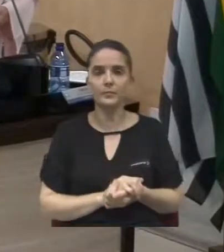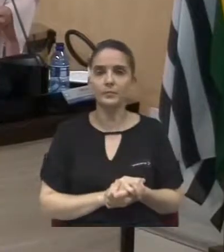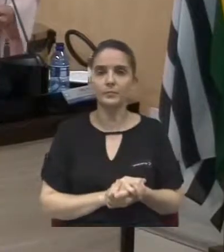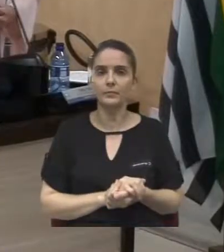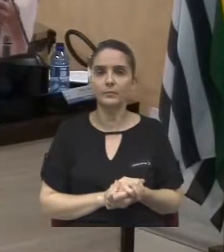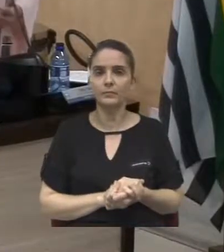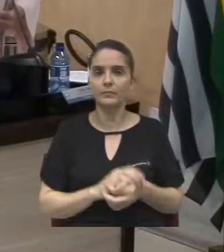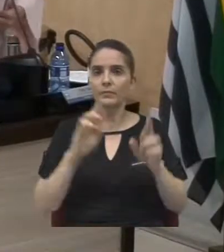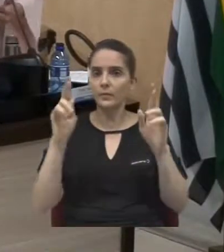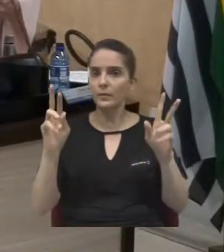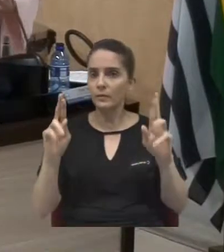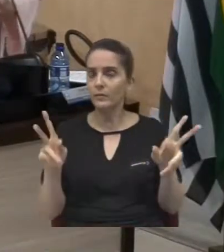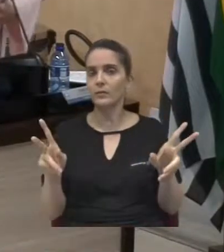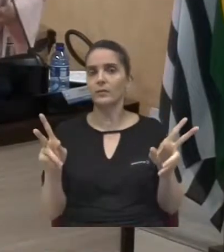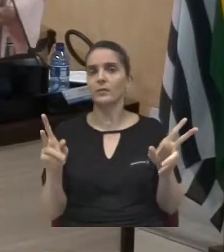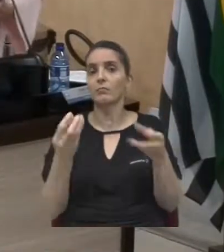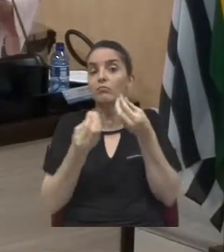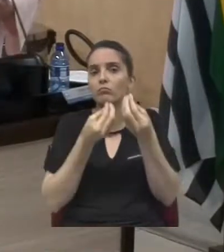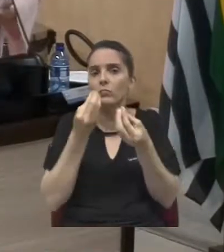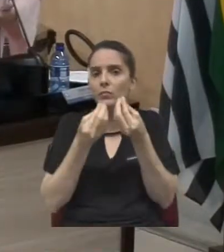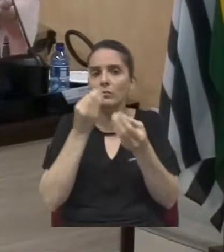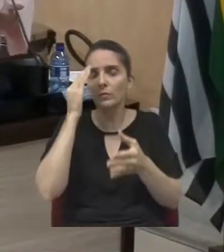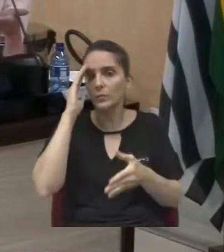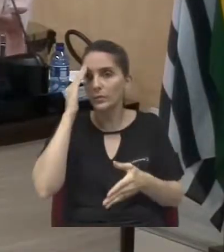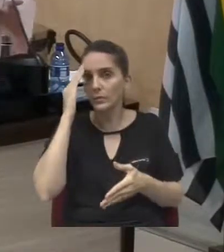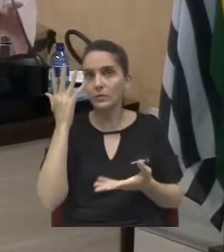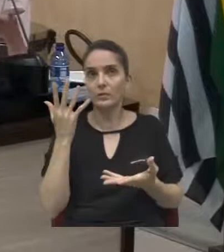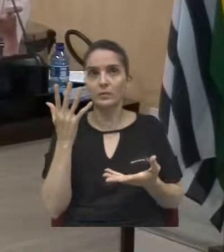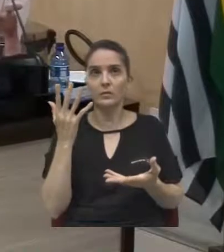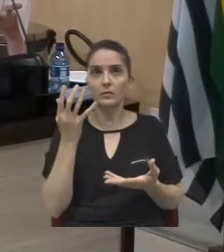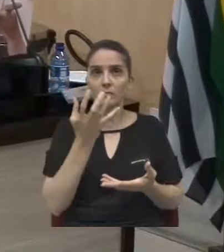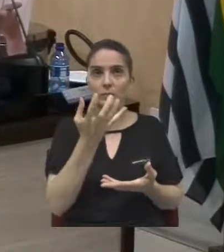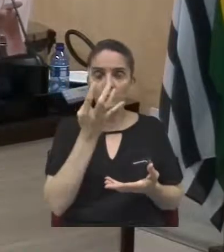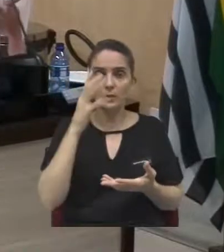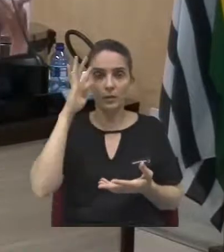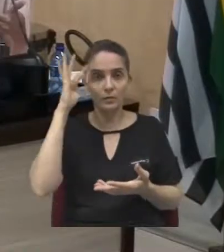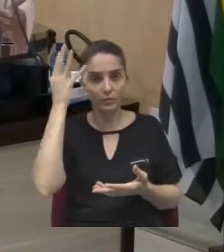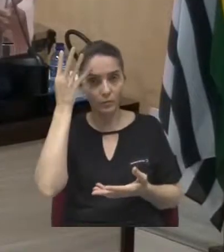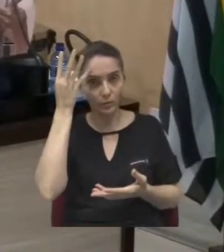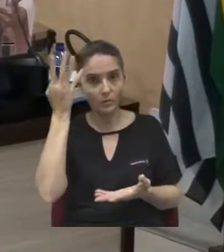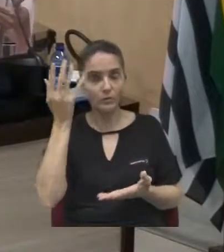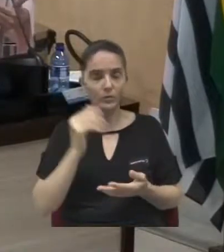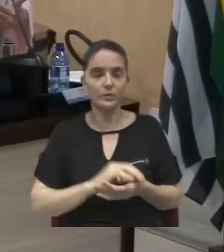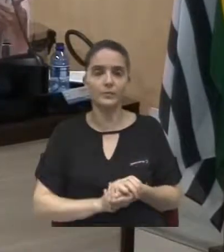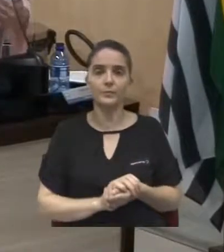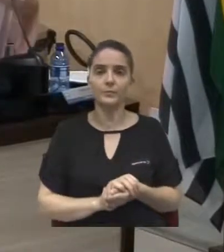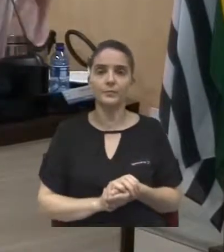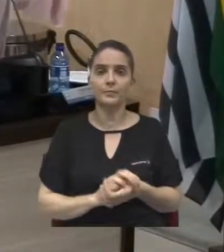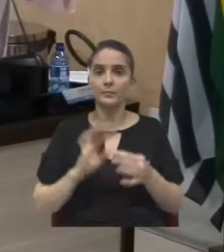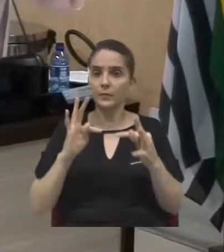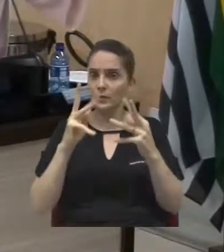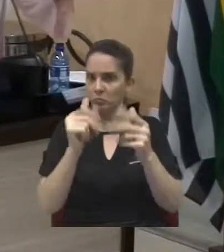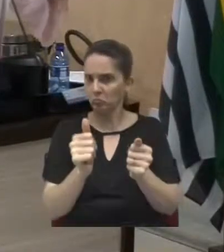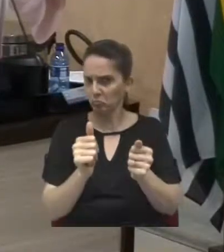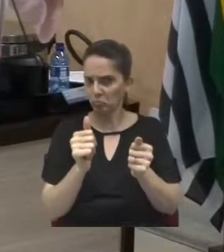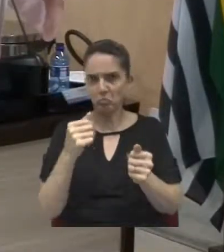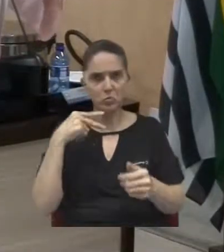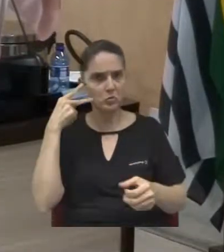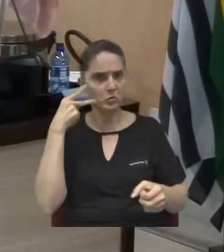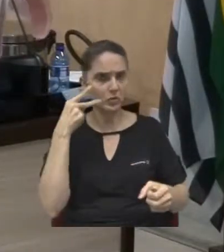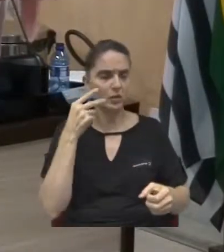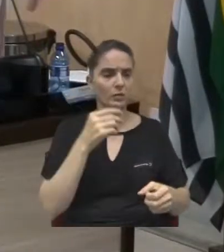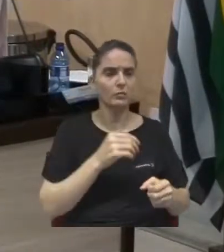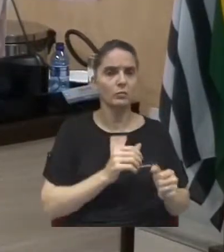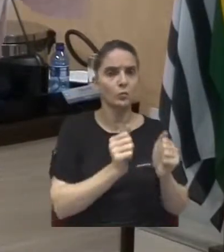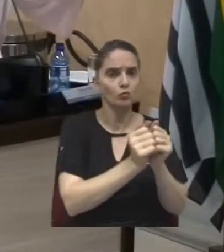A diferença são dos entendimentos na tentativa de buscar uma solução. E todos, sejam base ou não base,